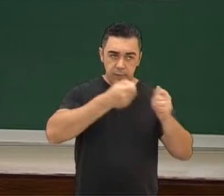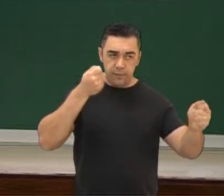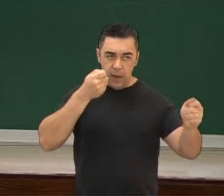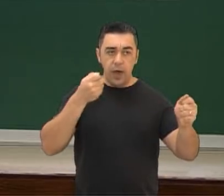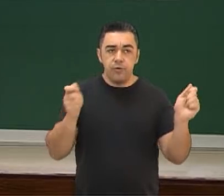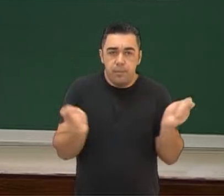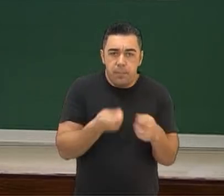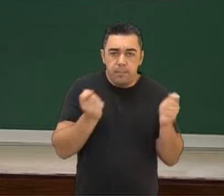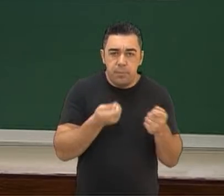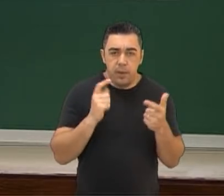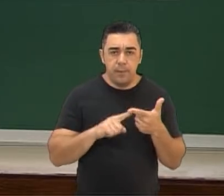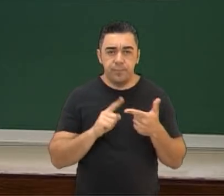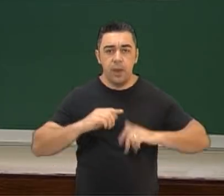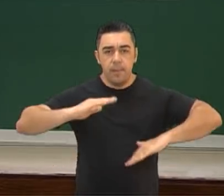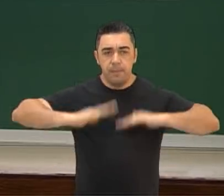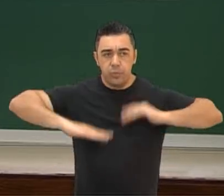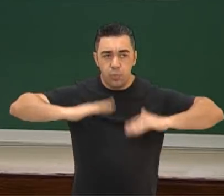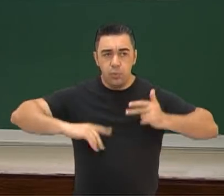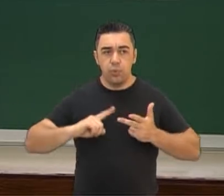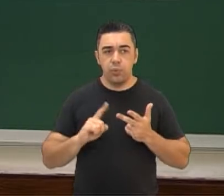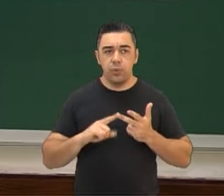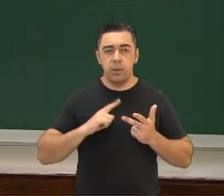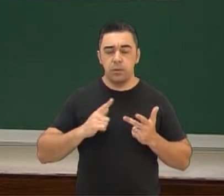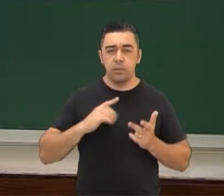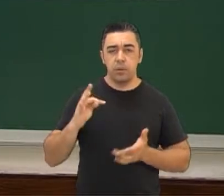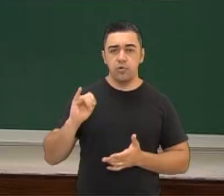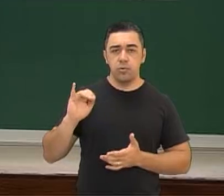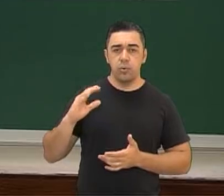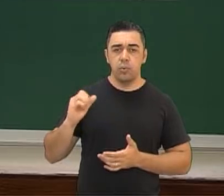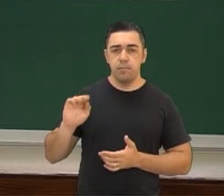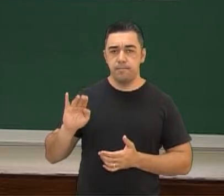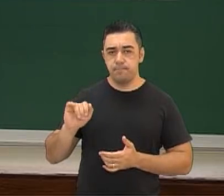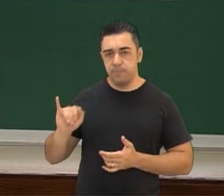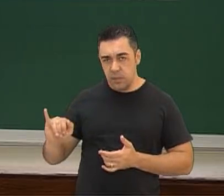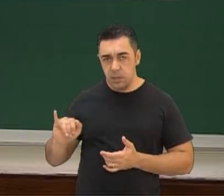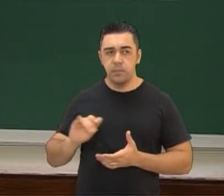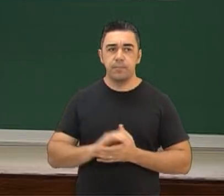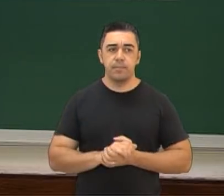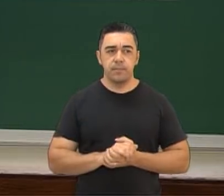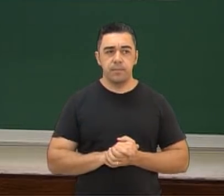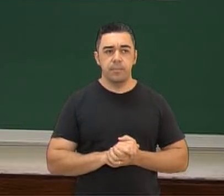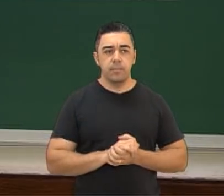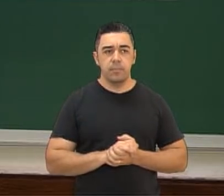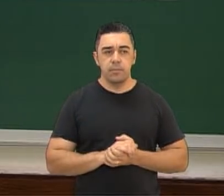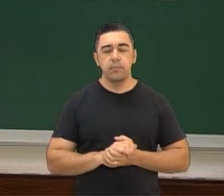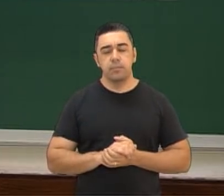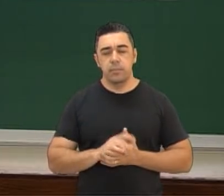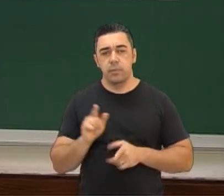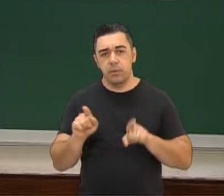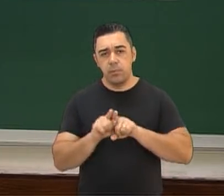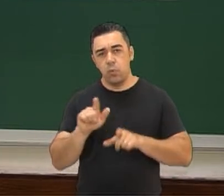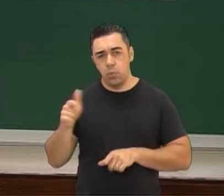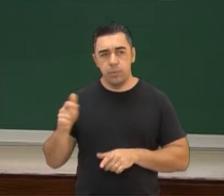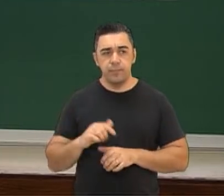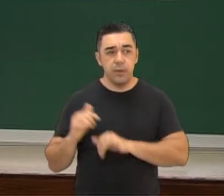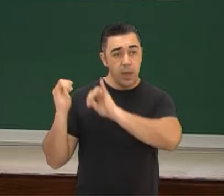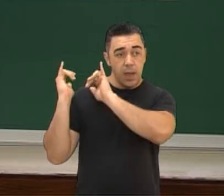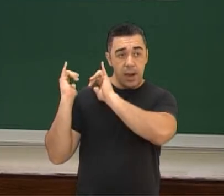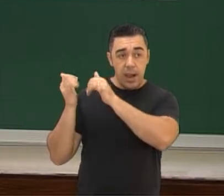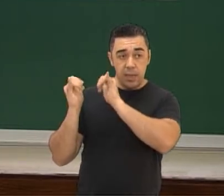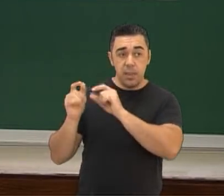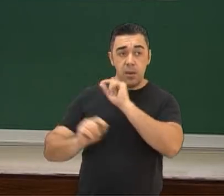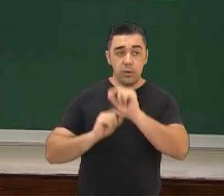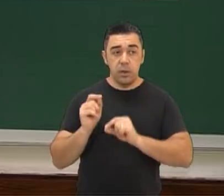algumas diferentes ali que a gente trabalhou numa aula anterior nossa, né? Como o batuque, o bate-flechas e entre outros. E